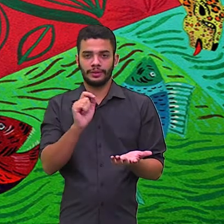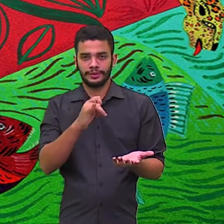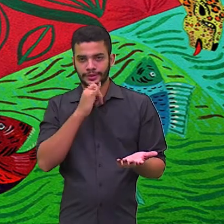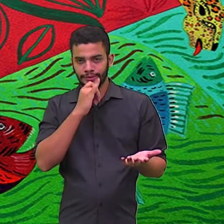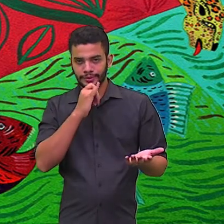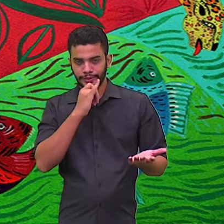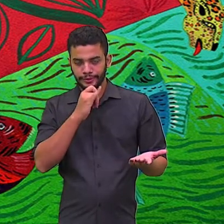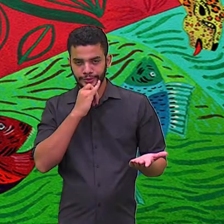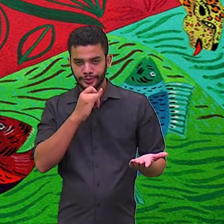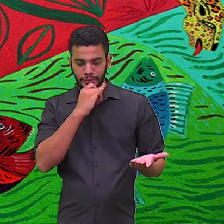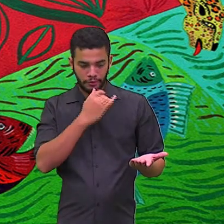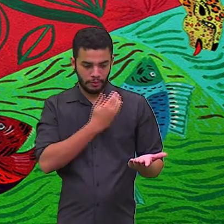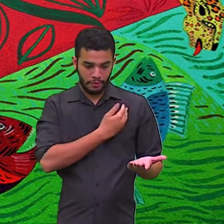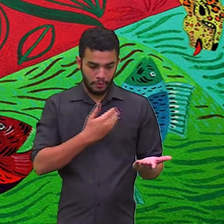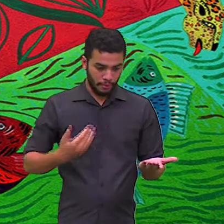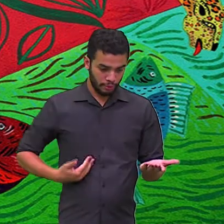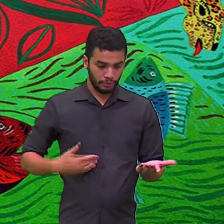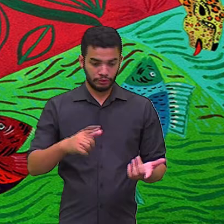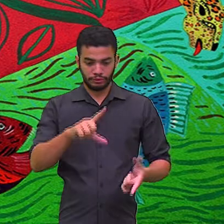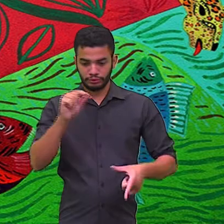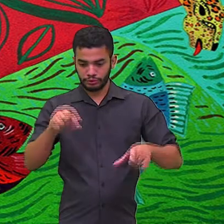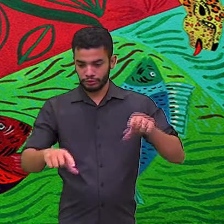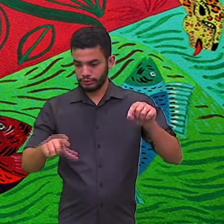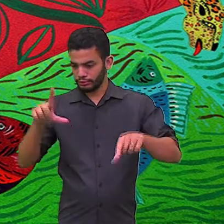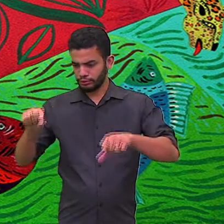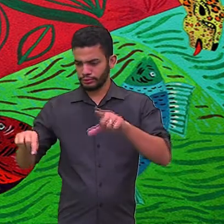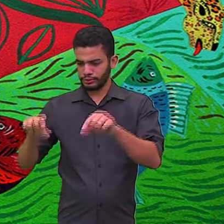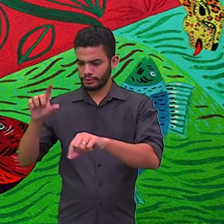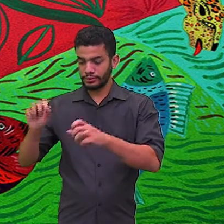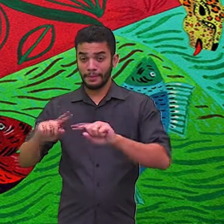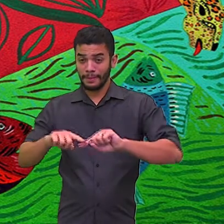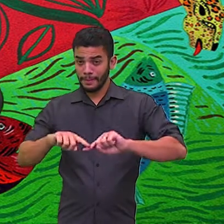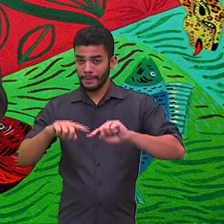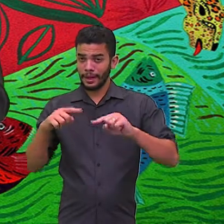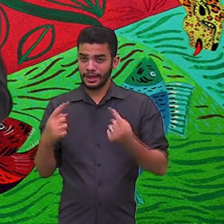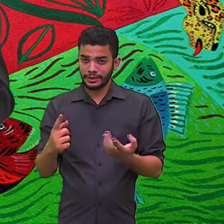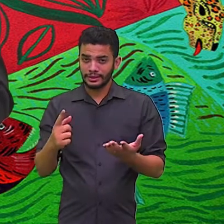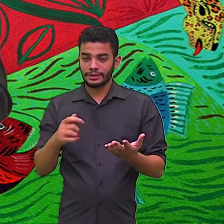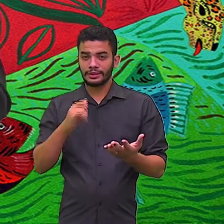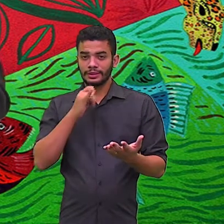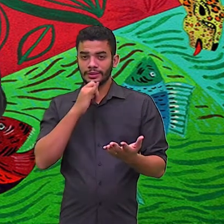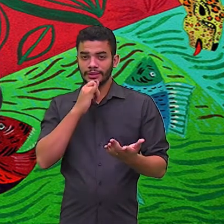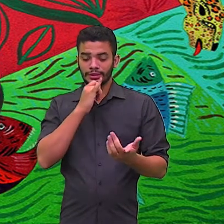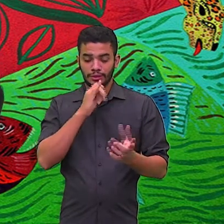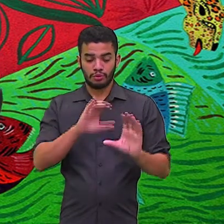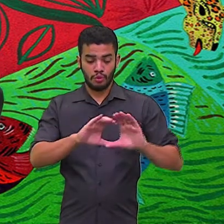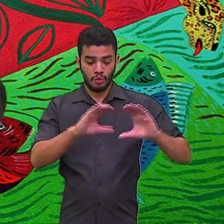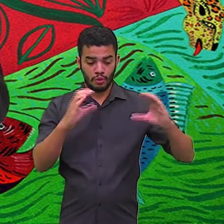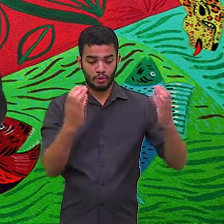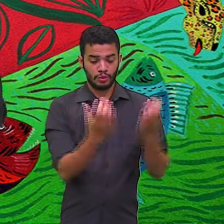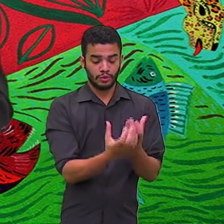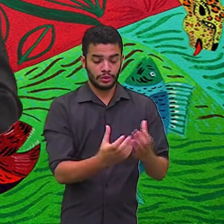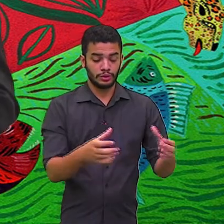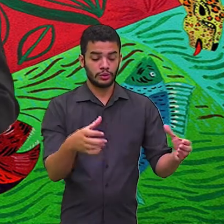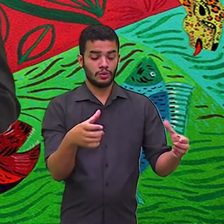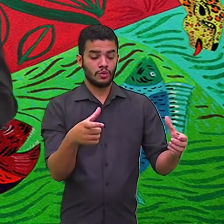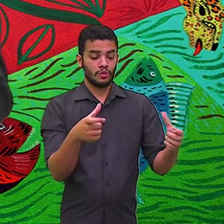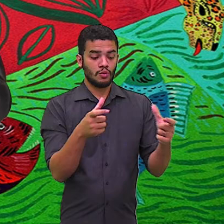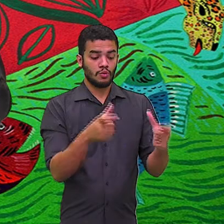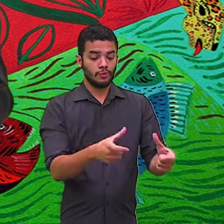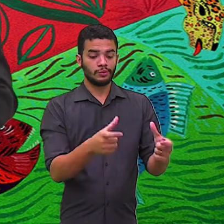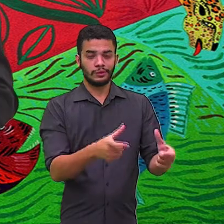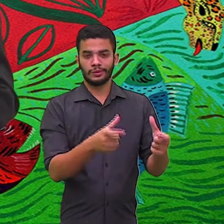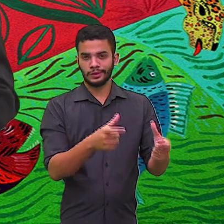Estado. No entanto, uma comunidade pode ter um patrimônio cultural que não necessariamente passou